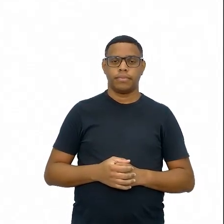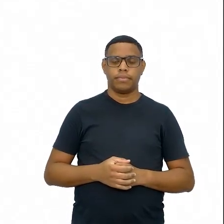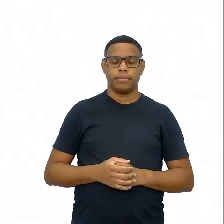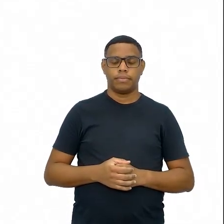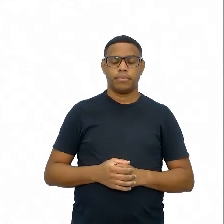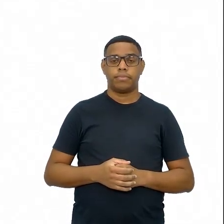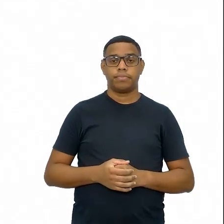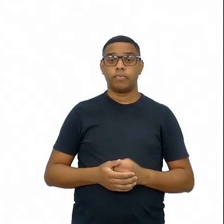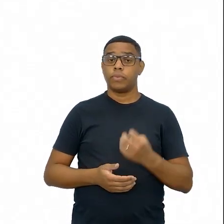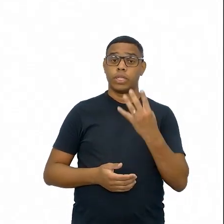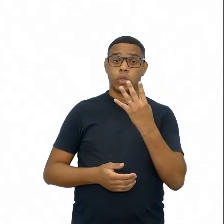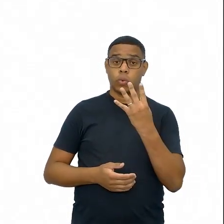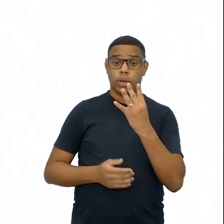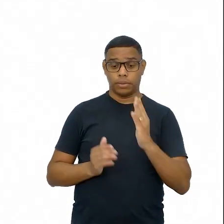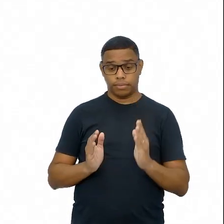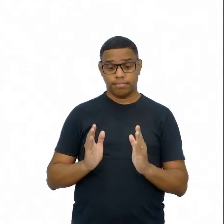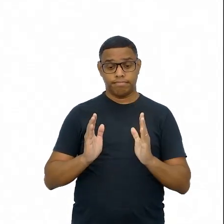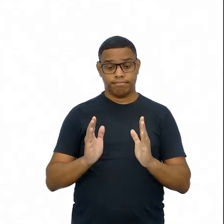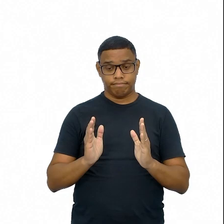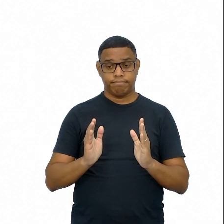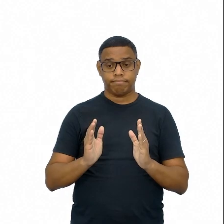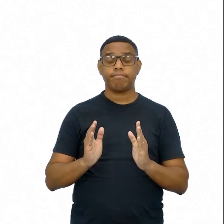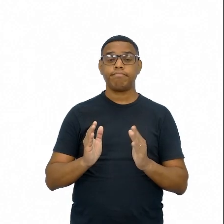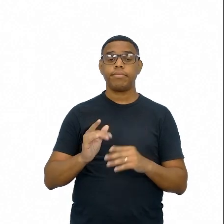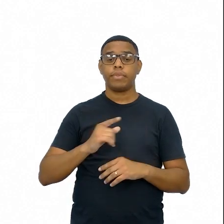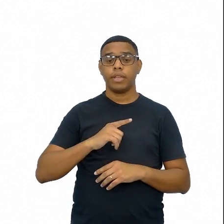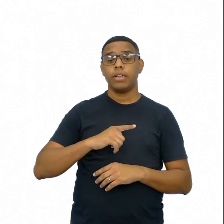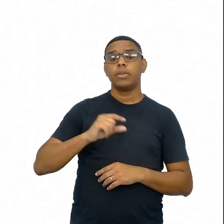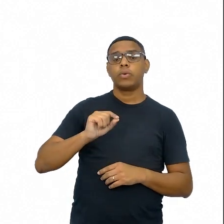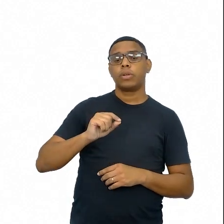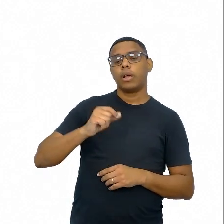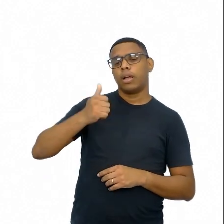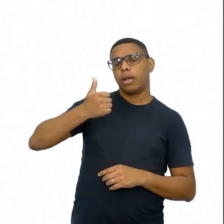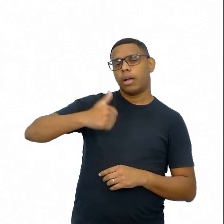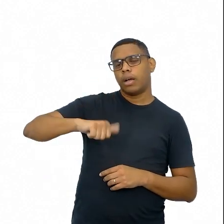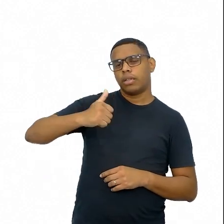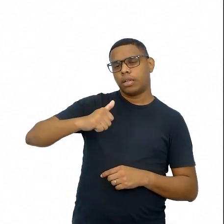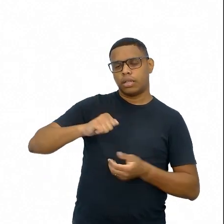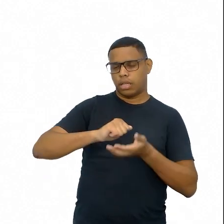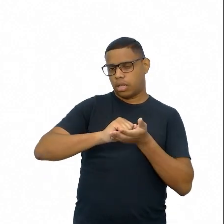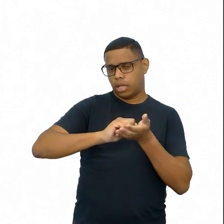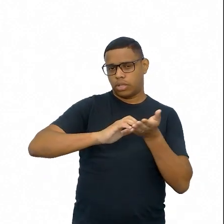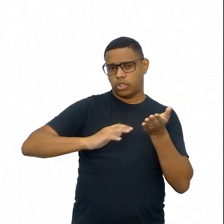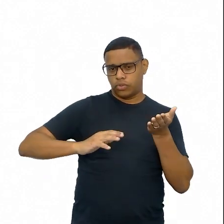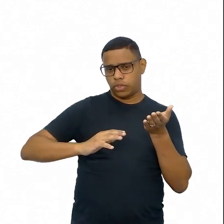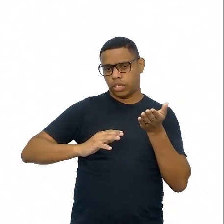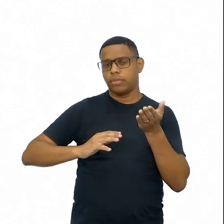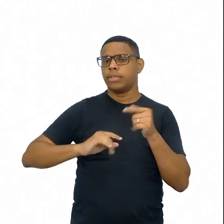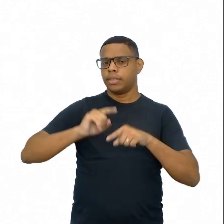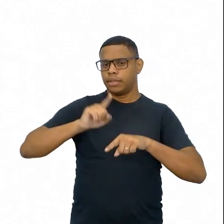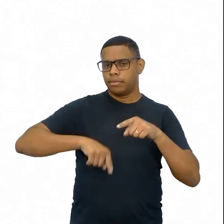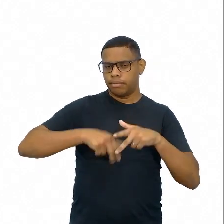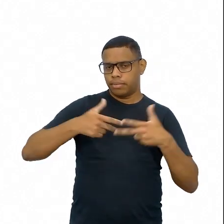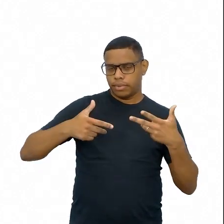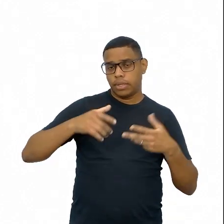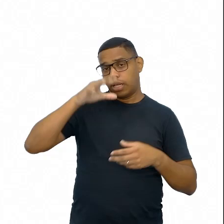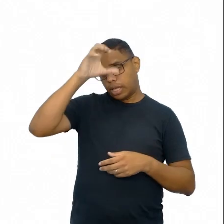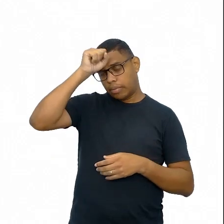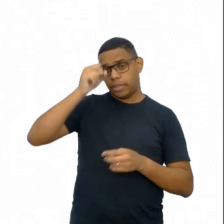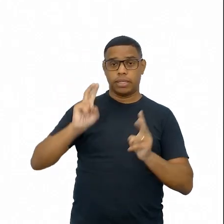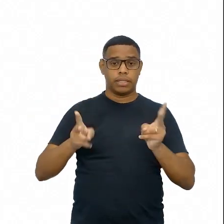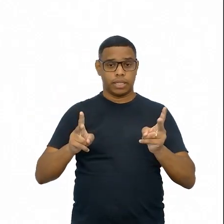Bom, nosso quarto momento, né, iremos analisar aqui algumas das atividades do nosso material Aprender